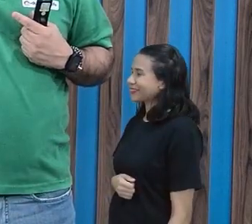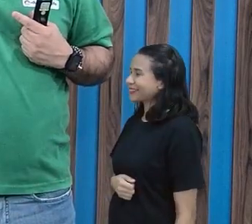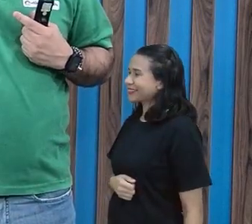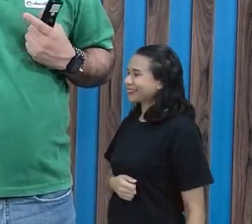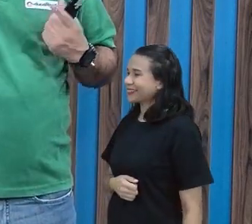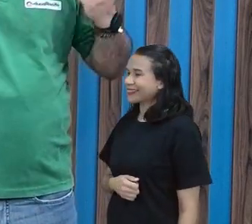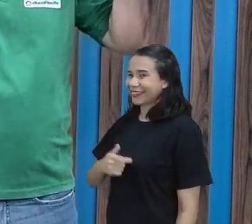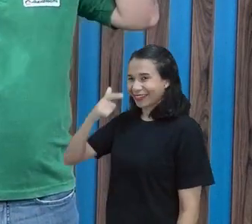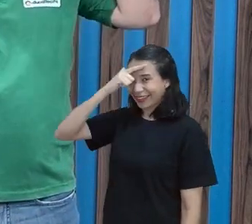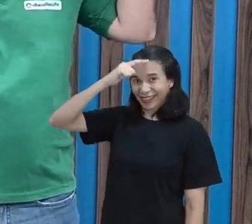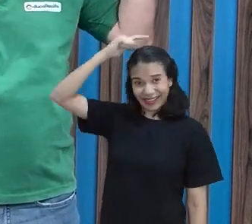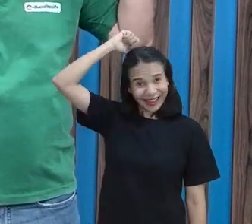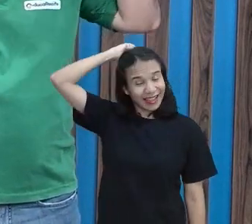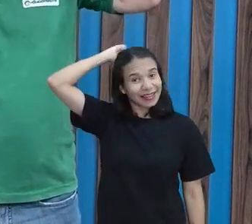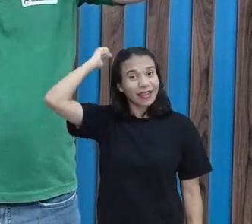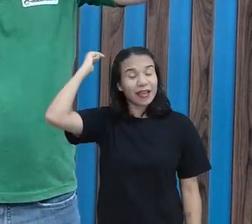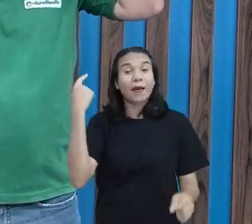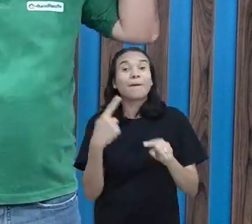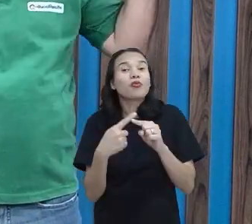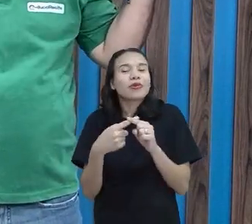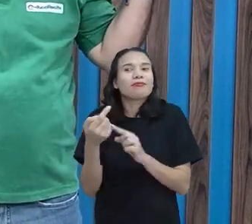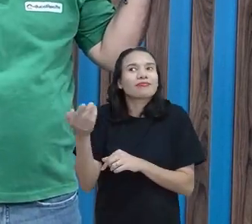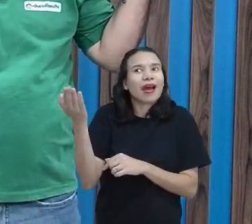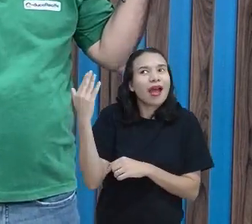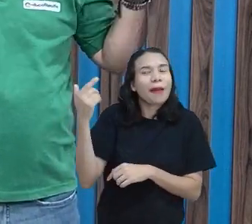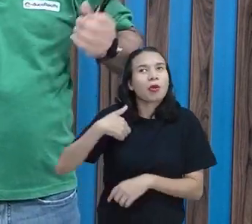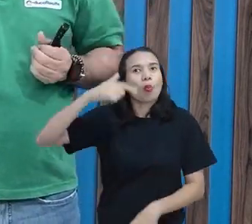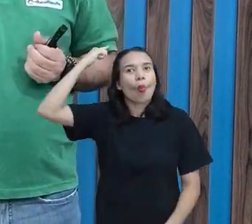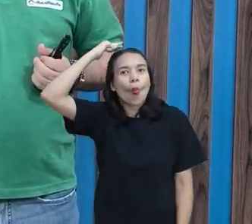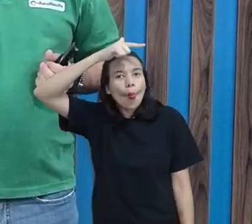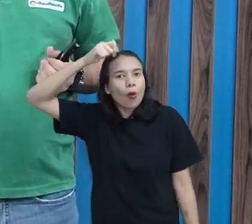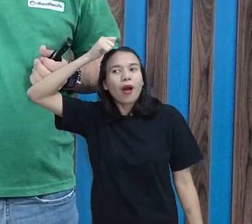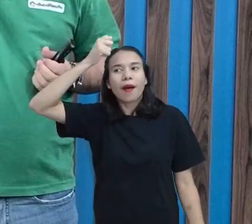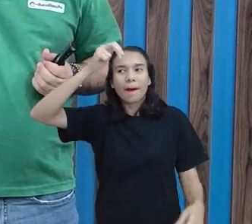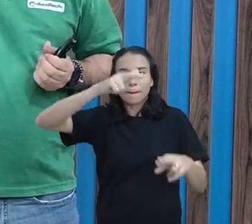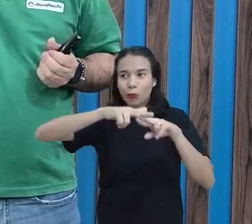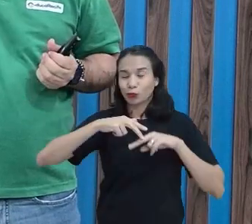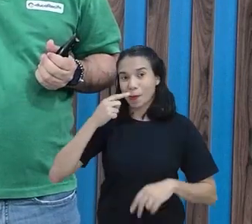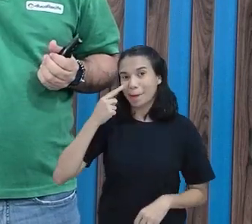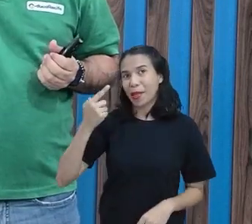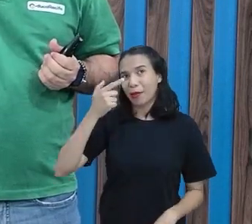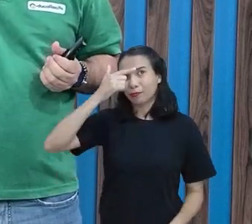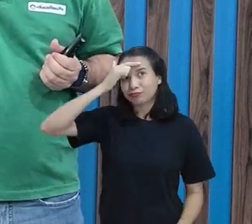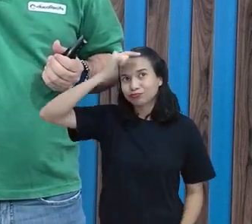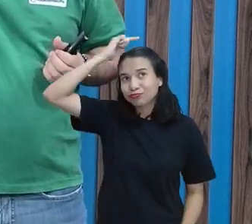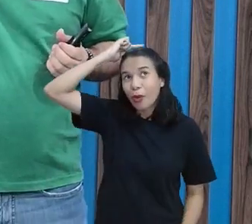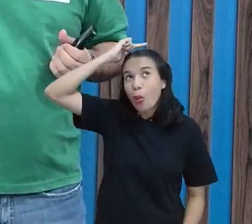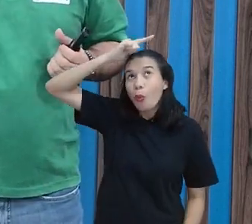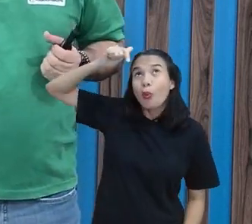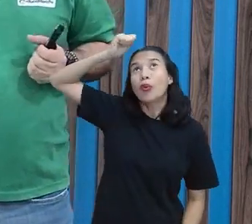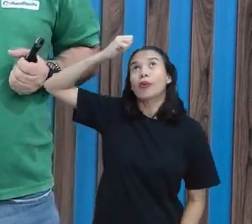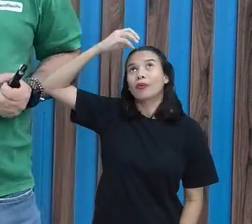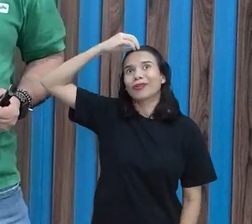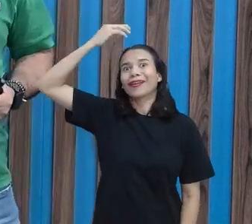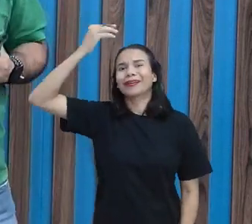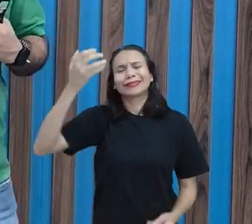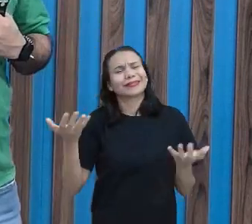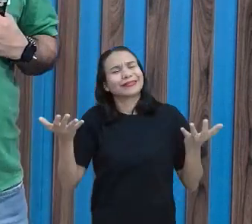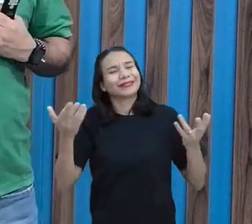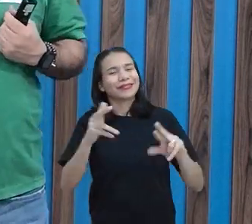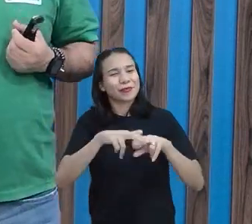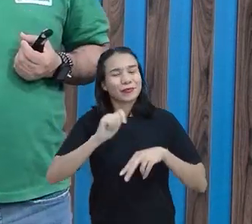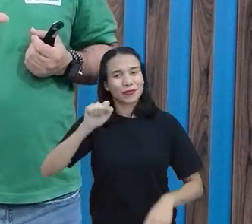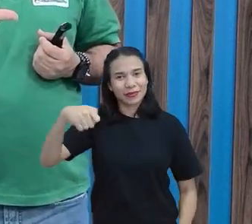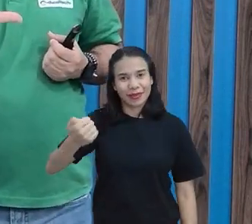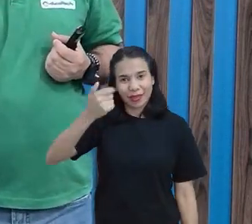aqui, mas por que? Na época eu estava carequinha, então acho que ele fez uma alusão à falta de cabelo. Então o